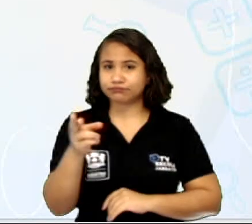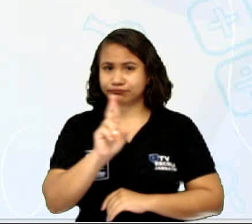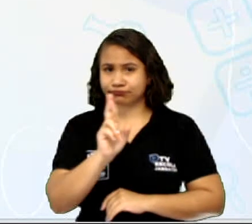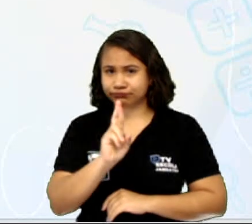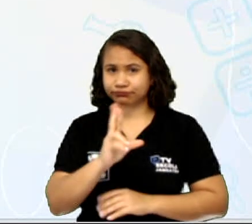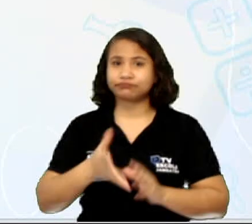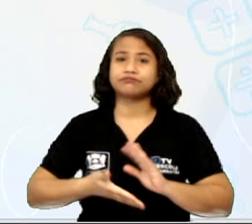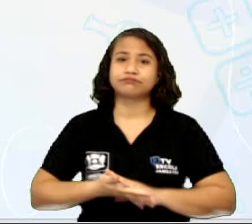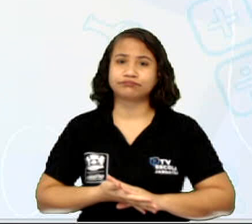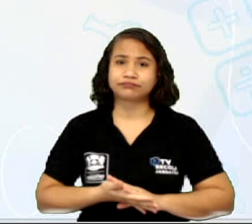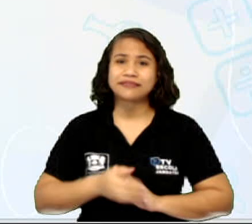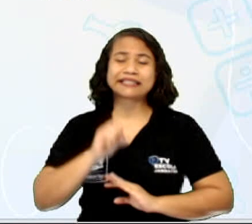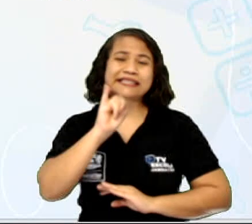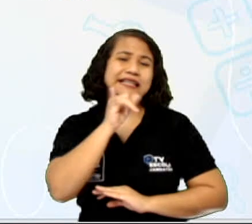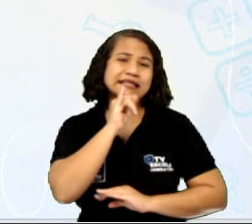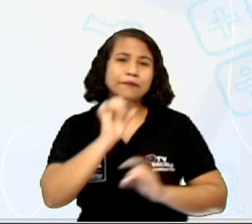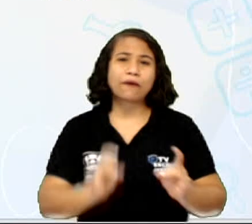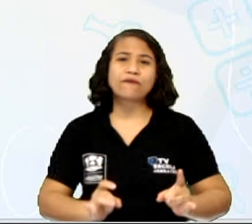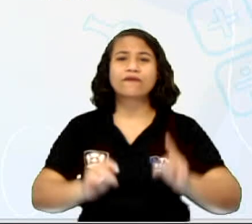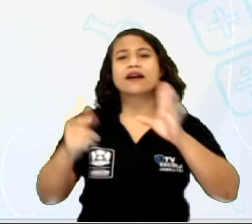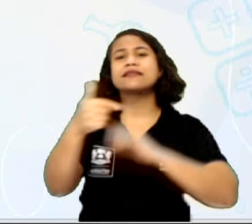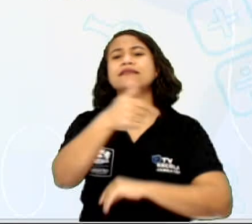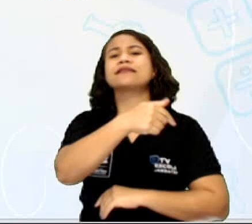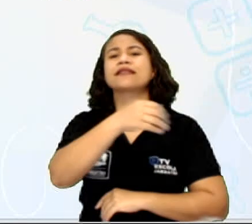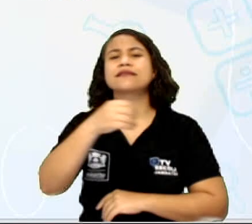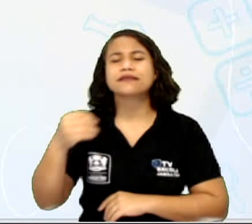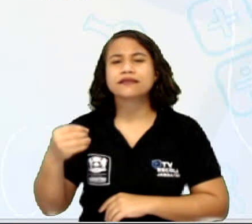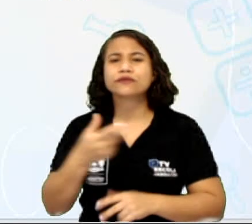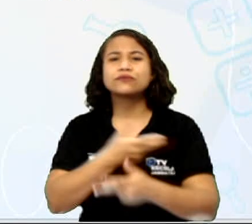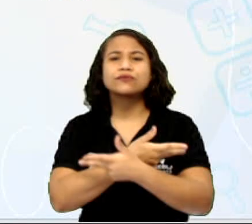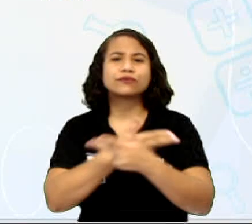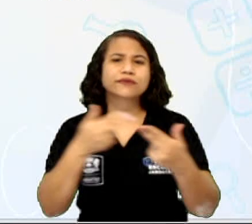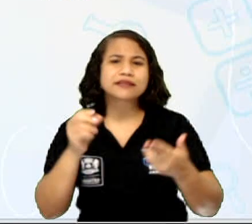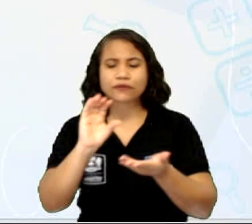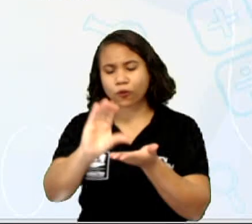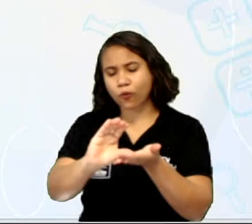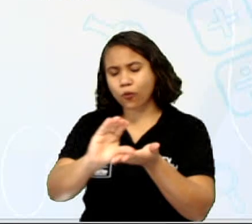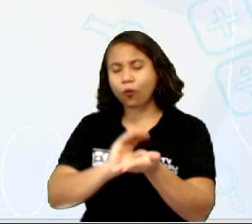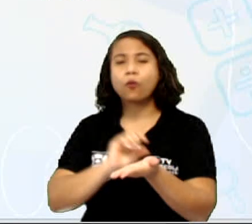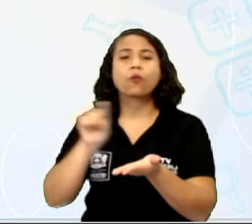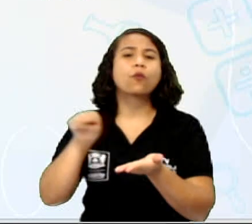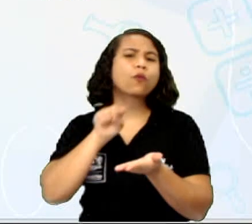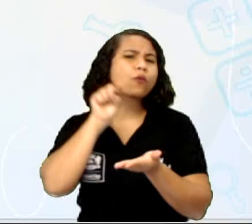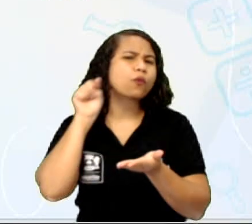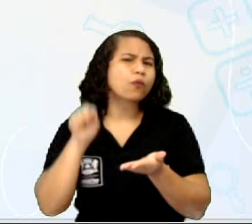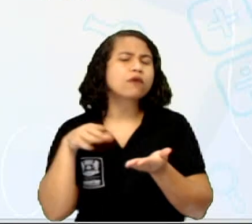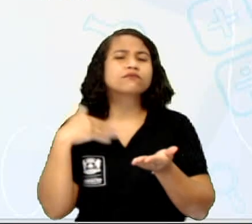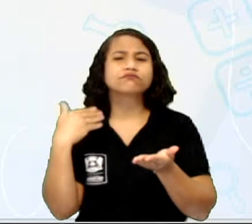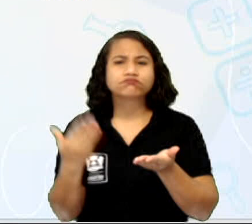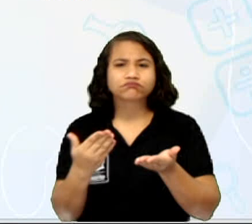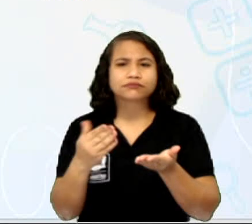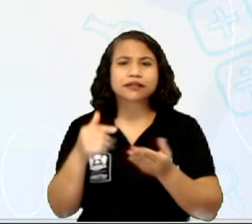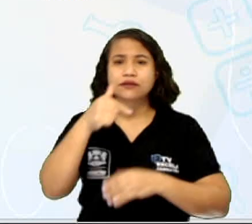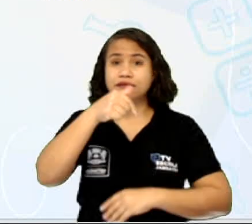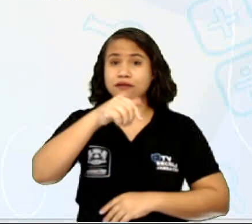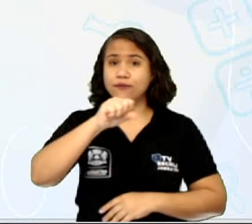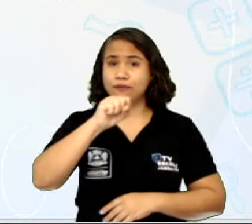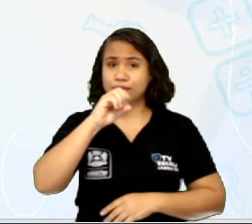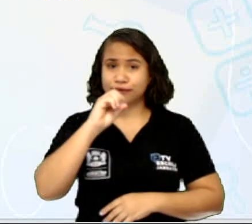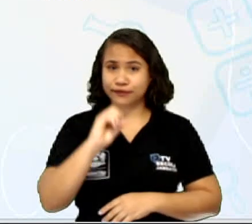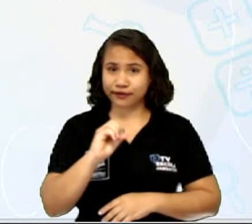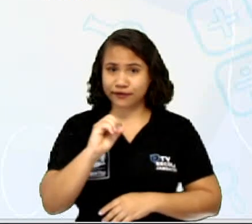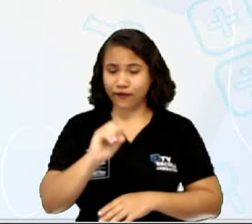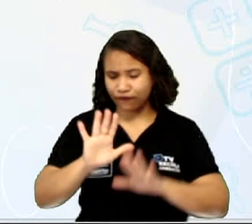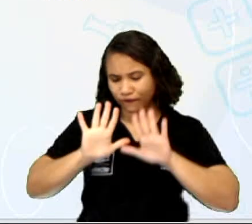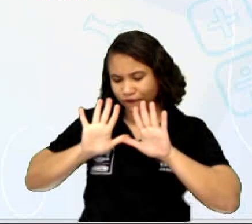se tivesse vendido 780 peças Quanto dinheiro ela teria recebido Então os 780